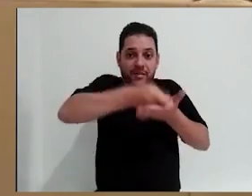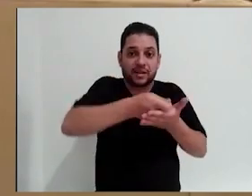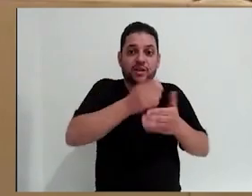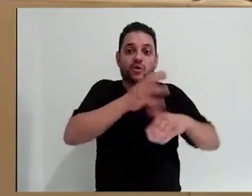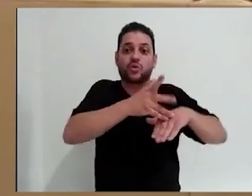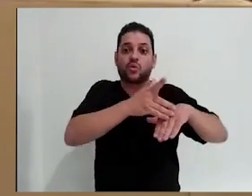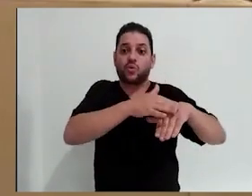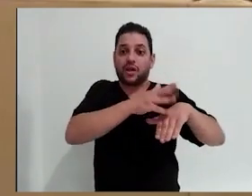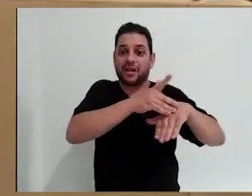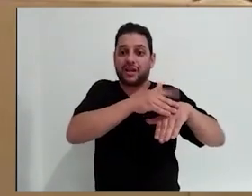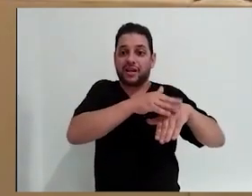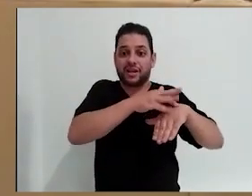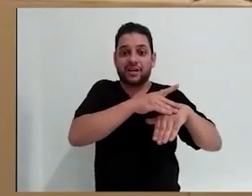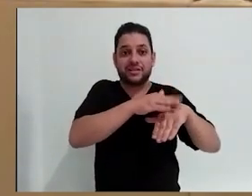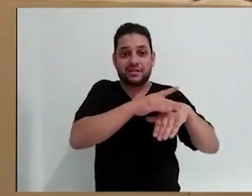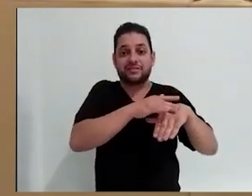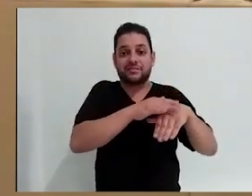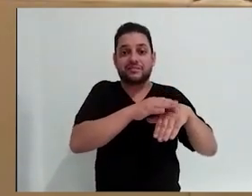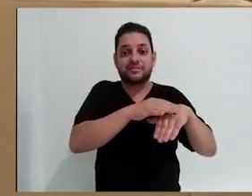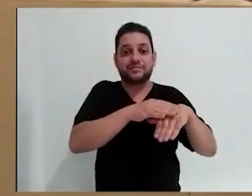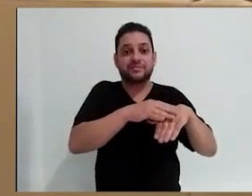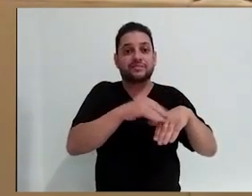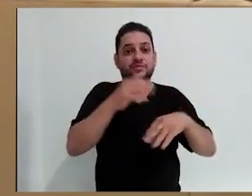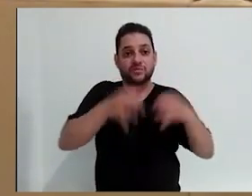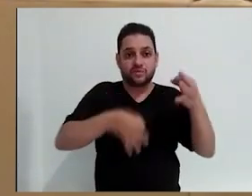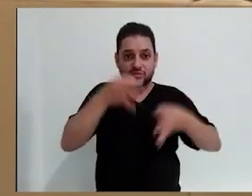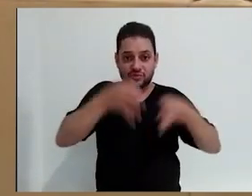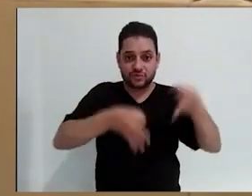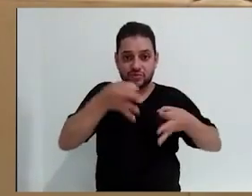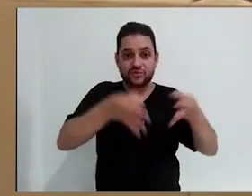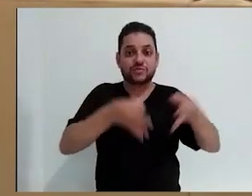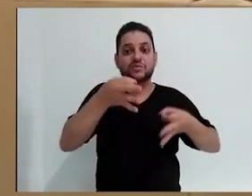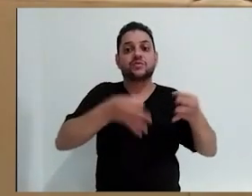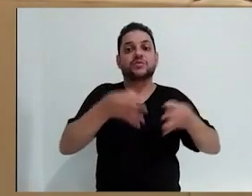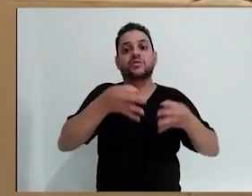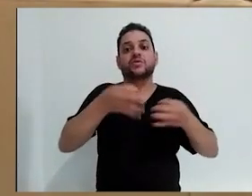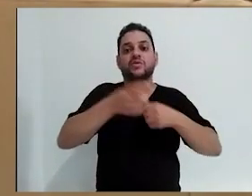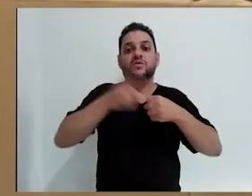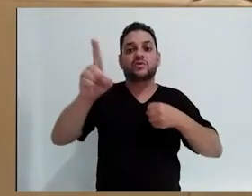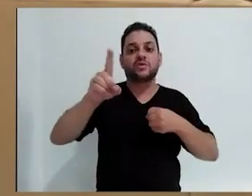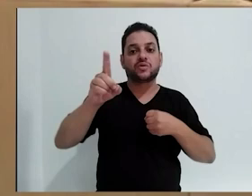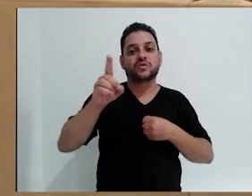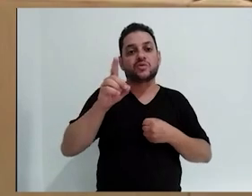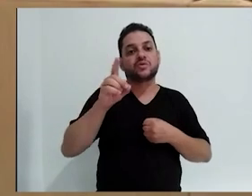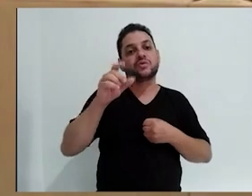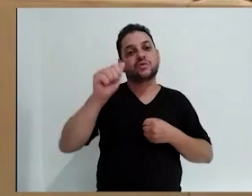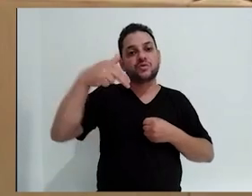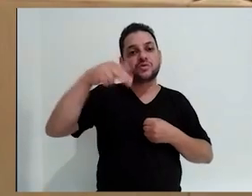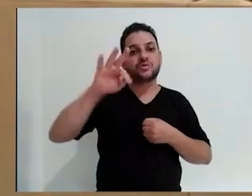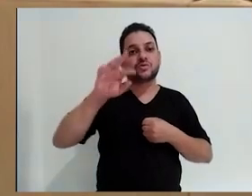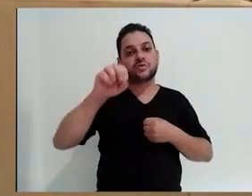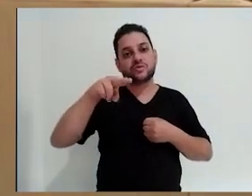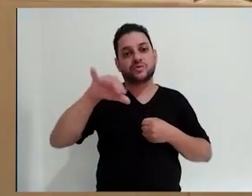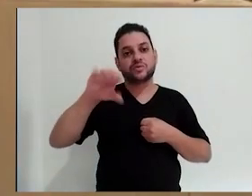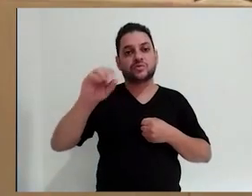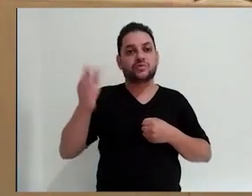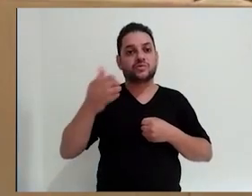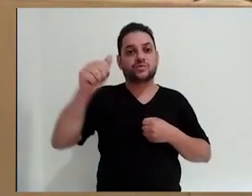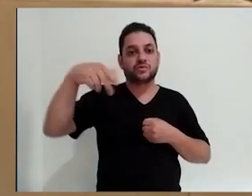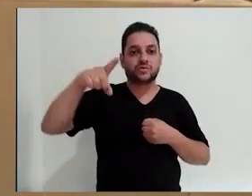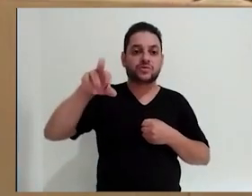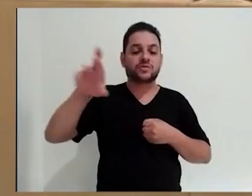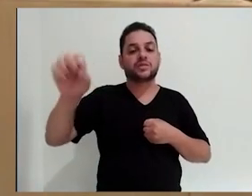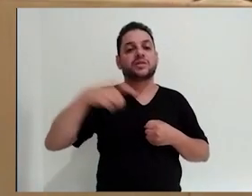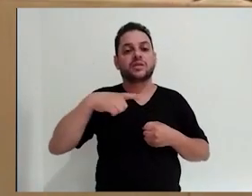questões controvertidas. O juiz moderador é o doutor Antônio André Muniz Mascarenhas de Souza, os debatedores, o